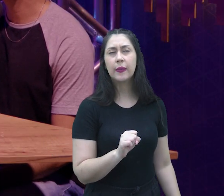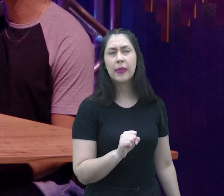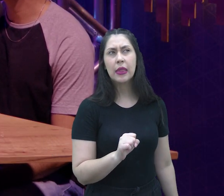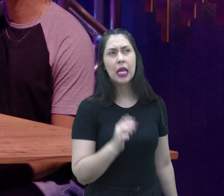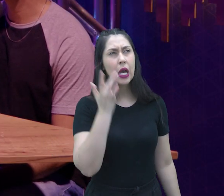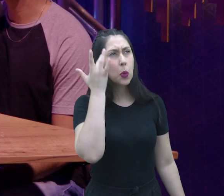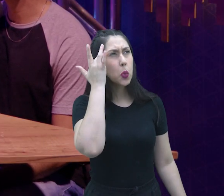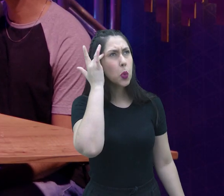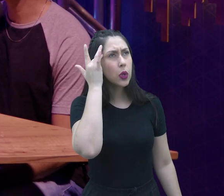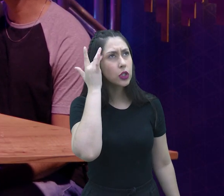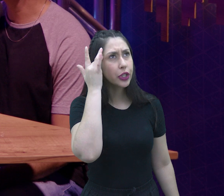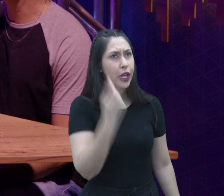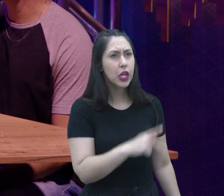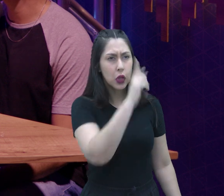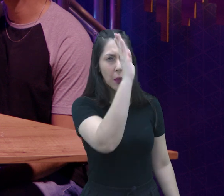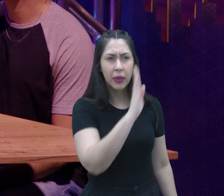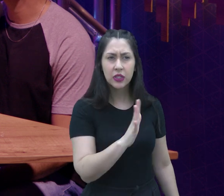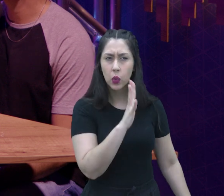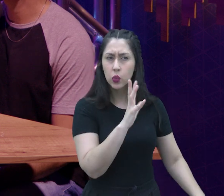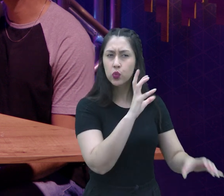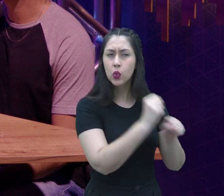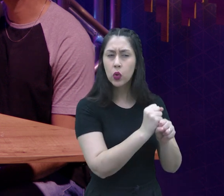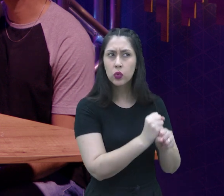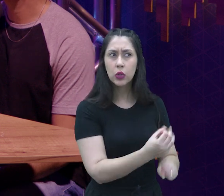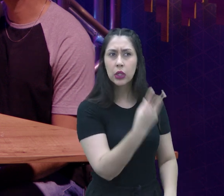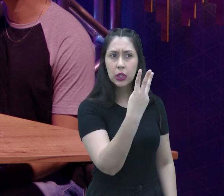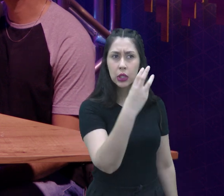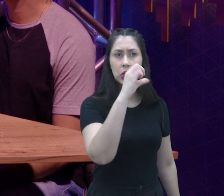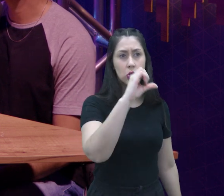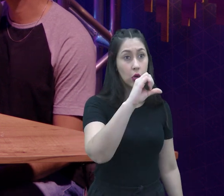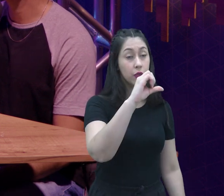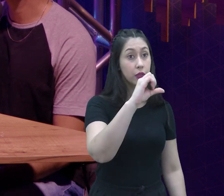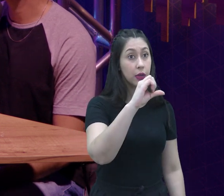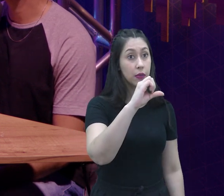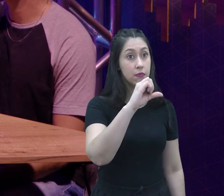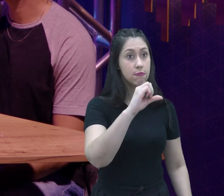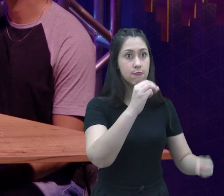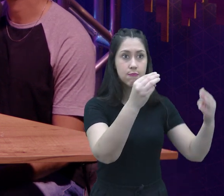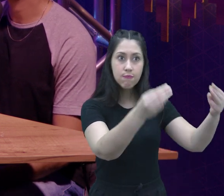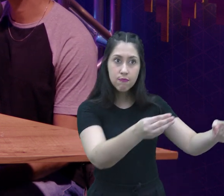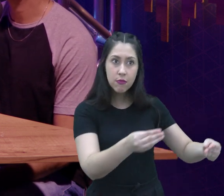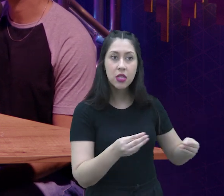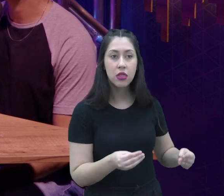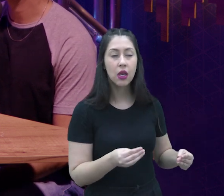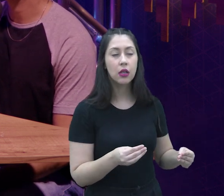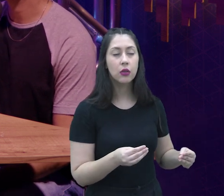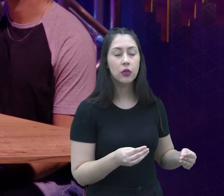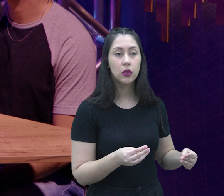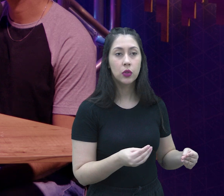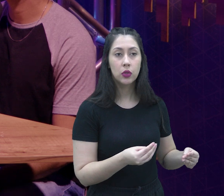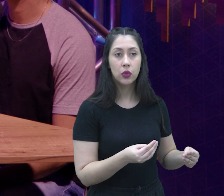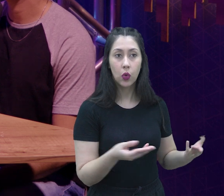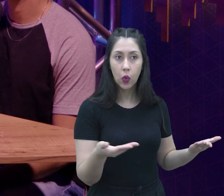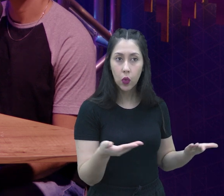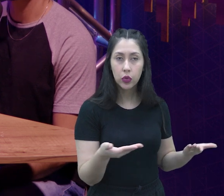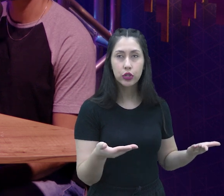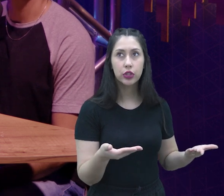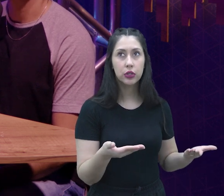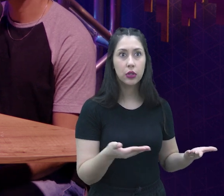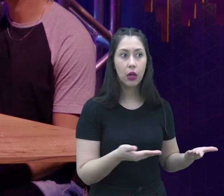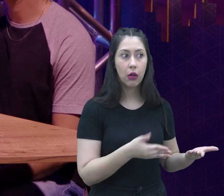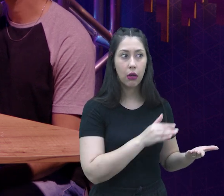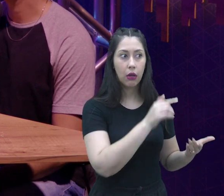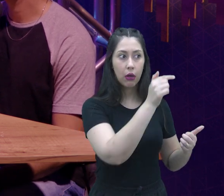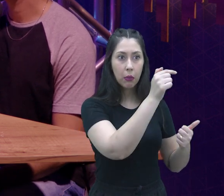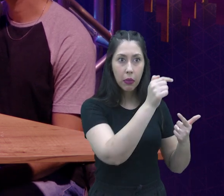não me engano, no Brasil hoje nós temos 39 ministérios do governo atual, e